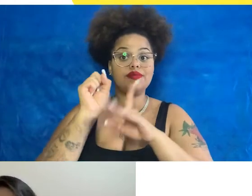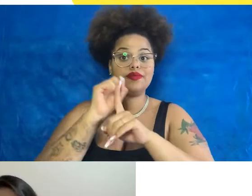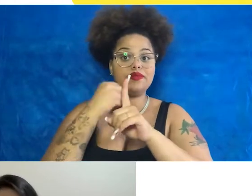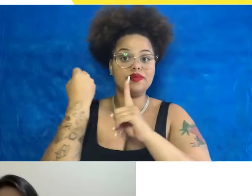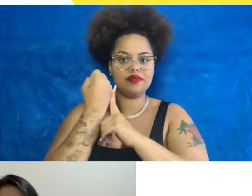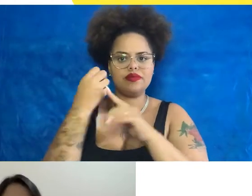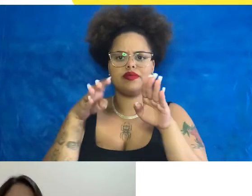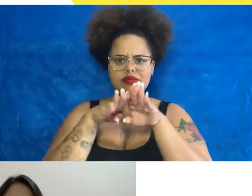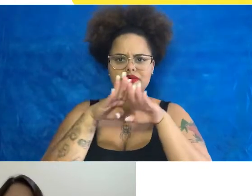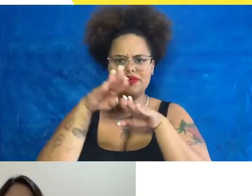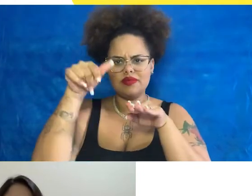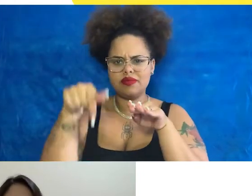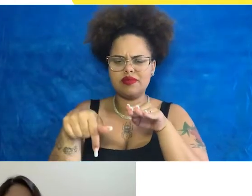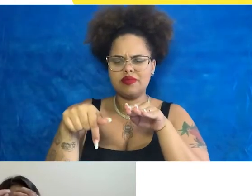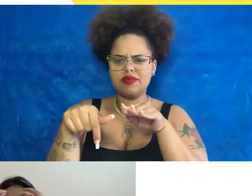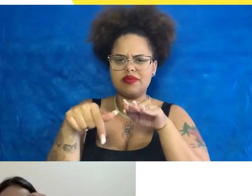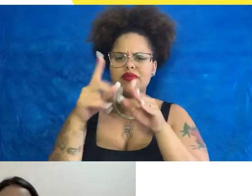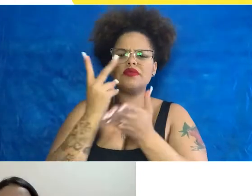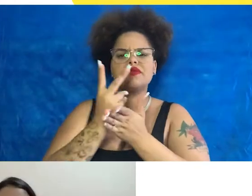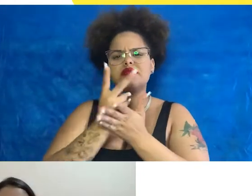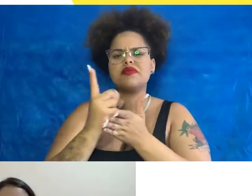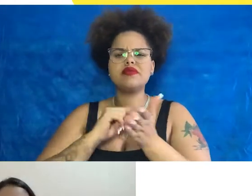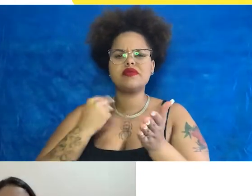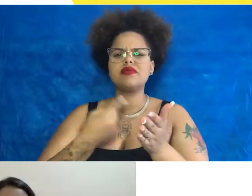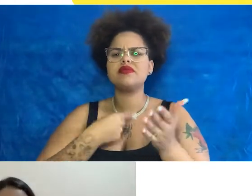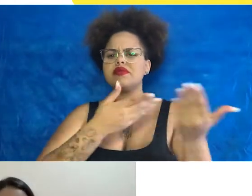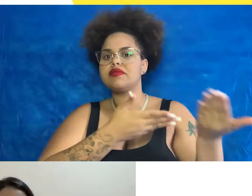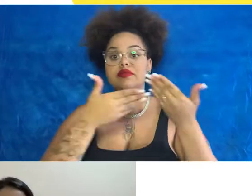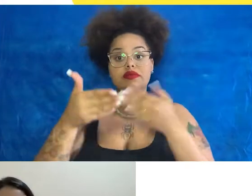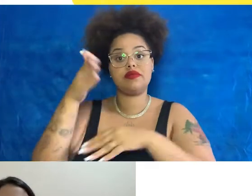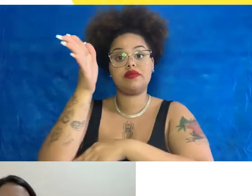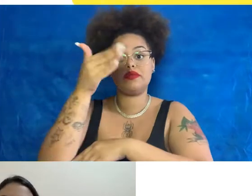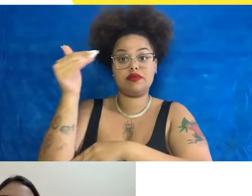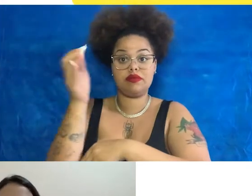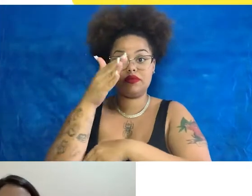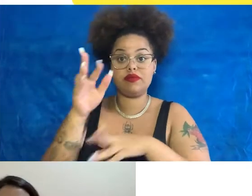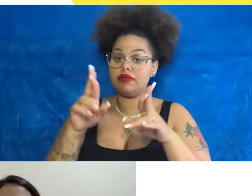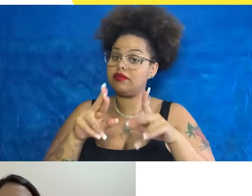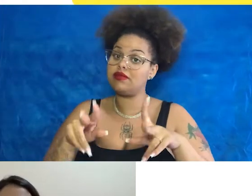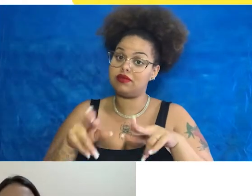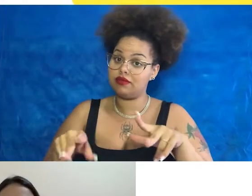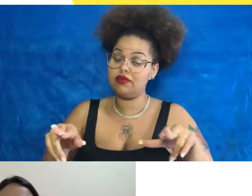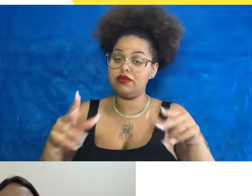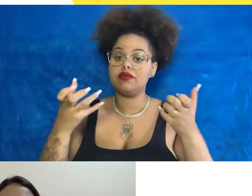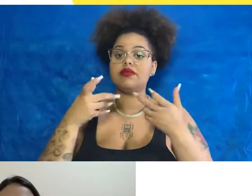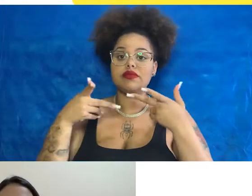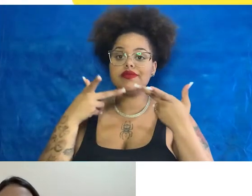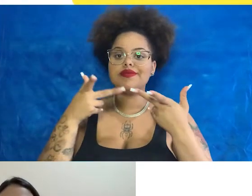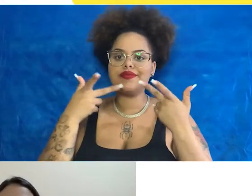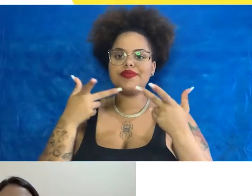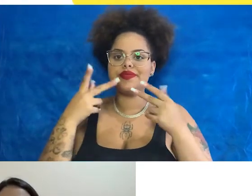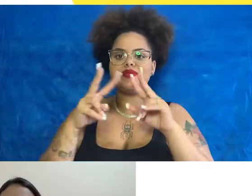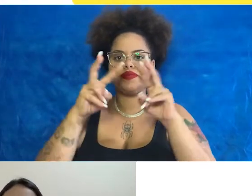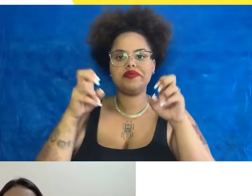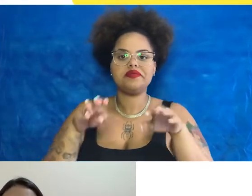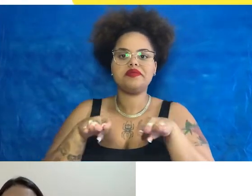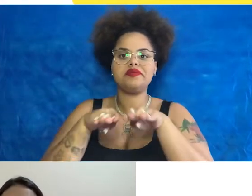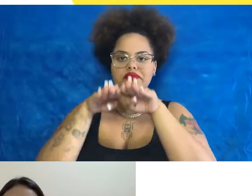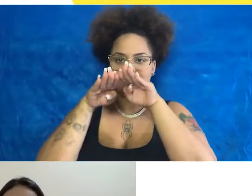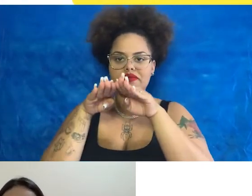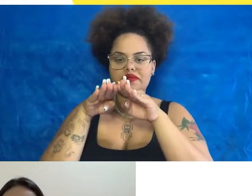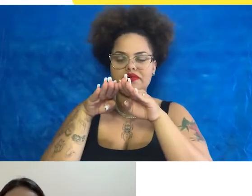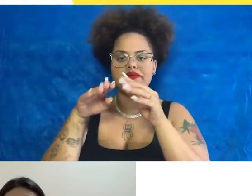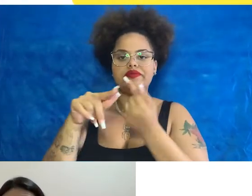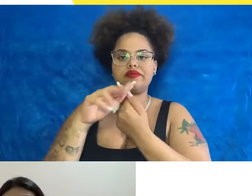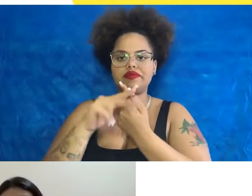como esse, né? Mesmo que a gente traga essa bandeira da diversidade, a gente também quer falar sobre equidade de gênero